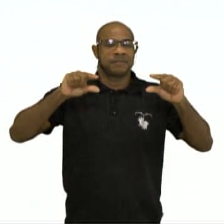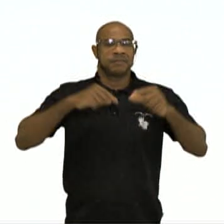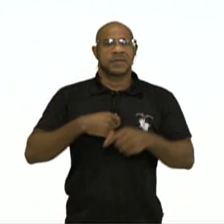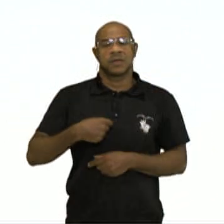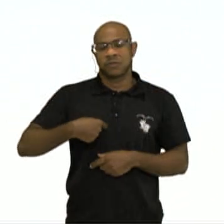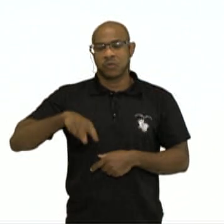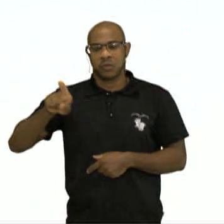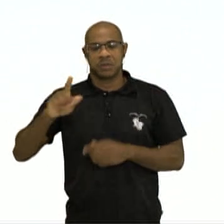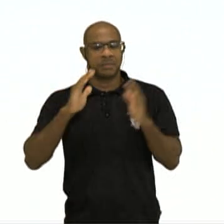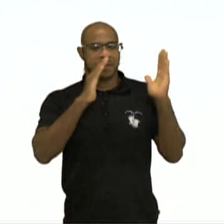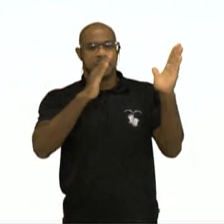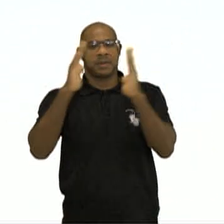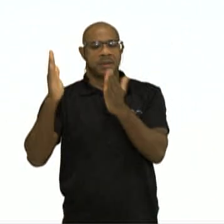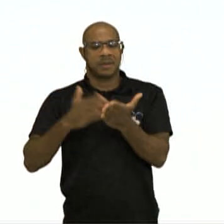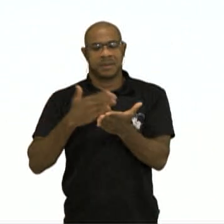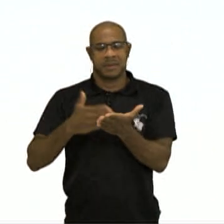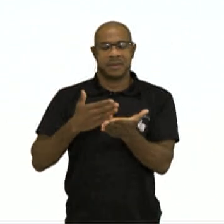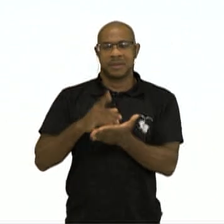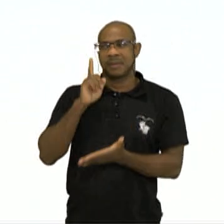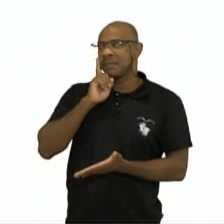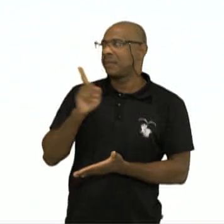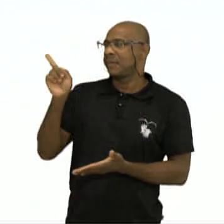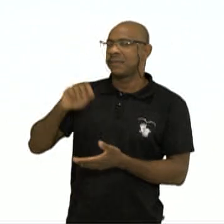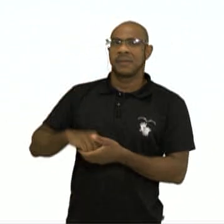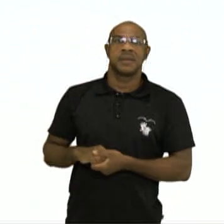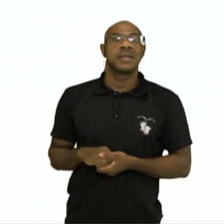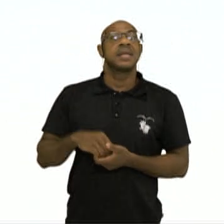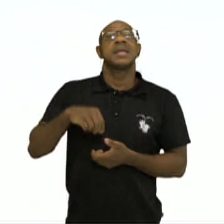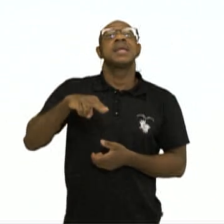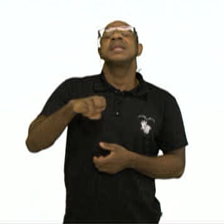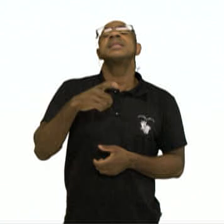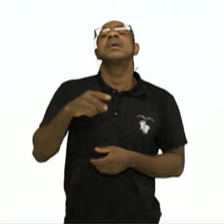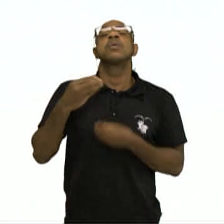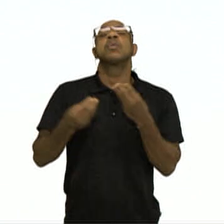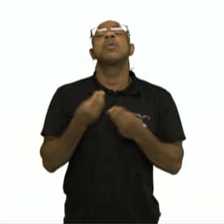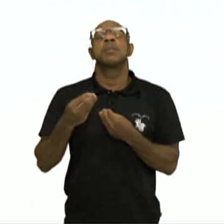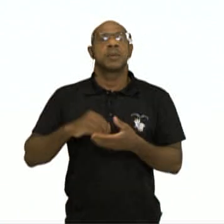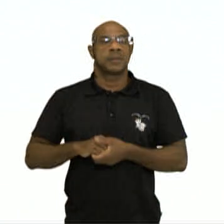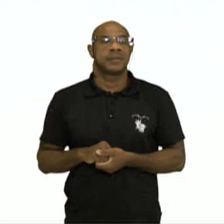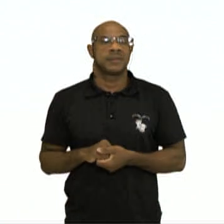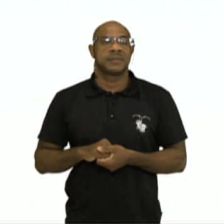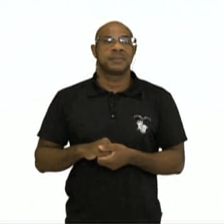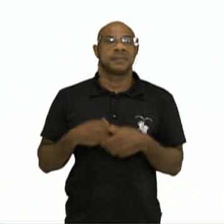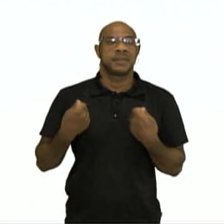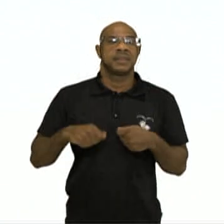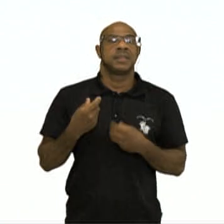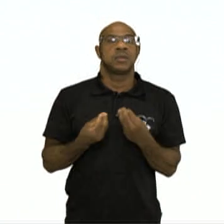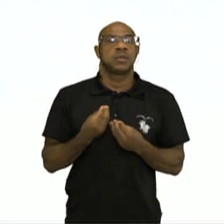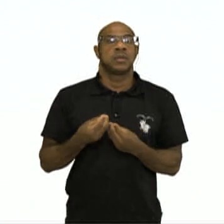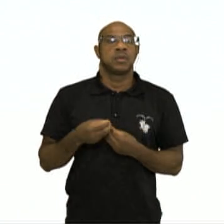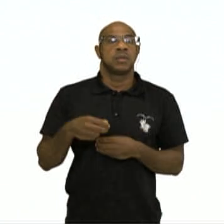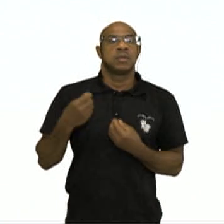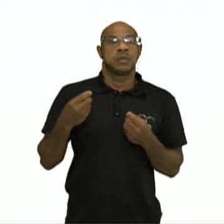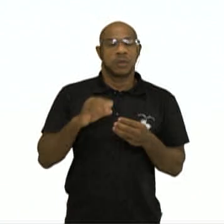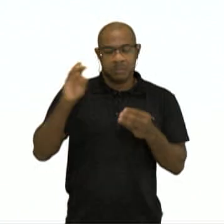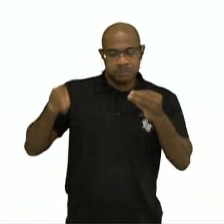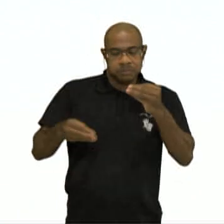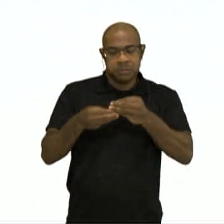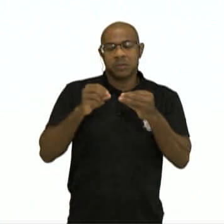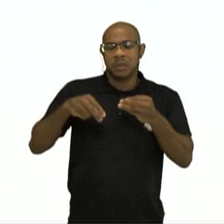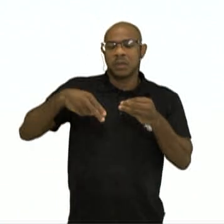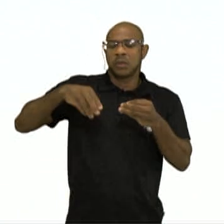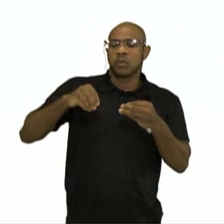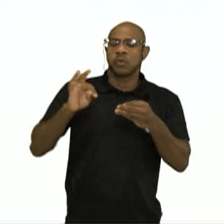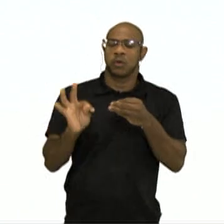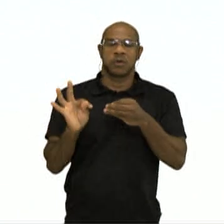para a biblioteca. Para eu transformar em uma negação, é só eu usar a partícula de negação, o not, eu